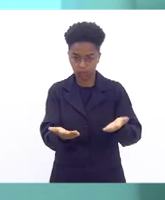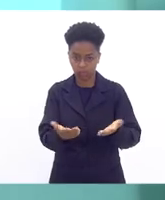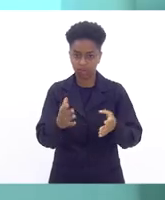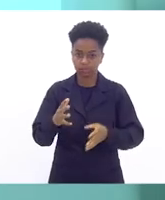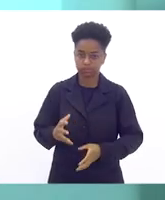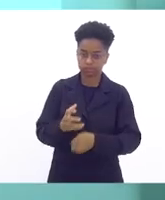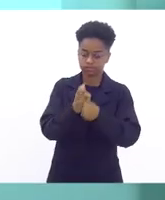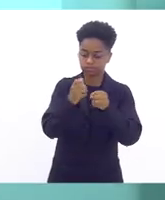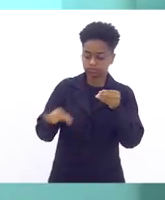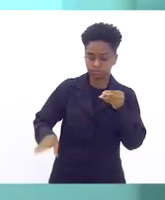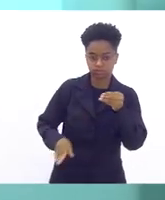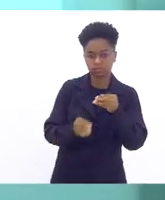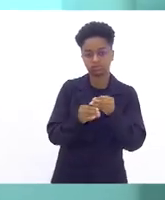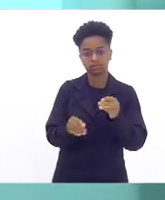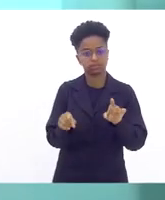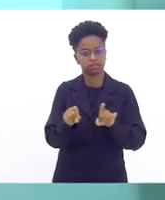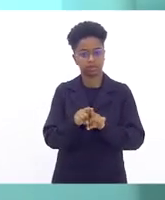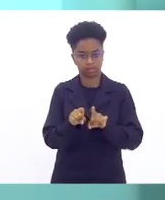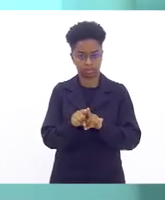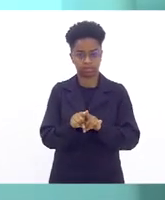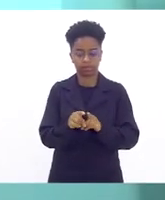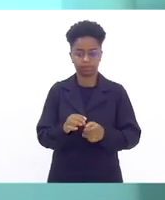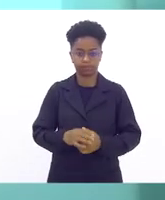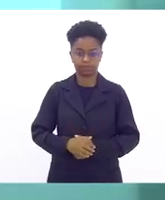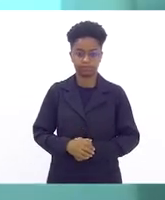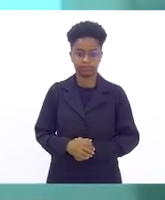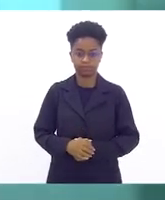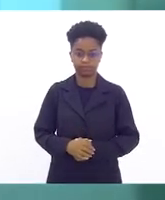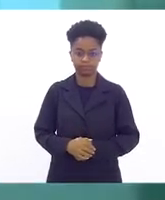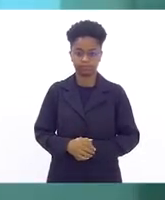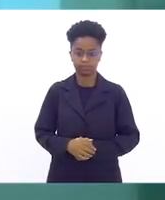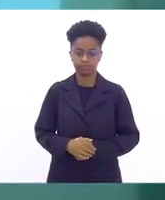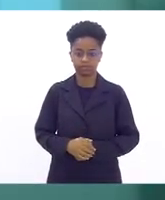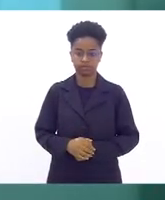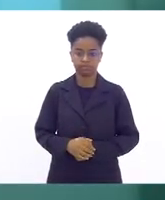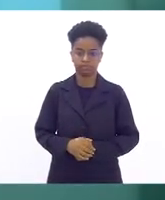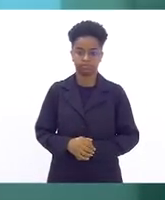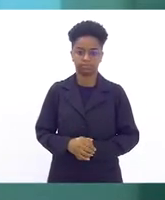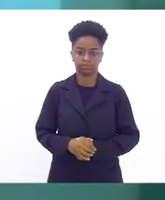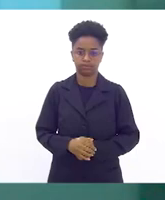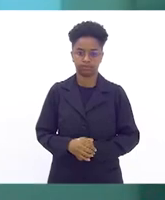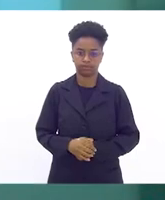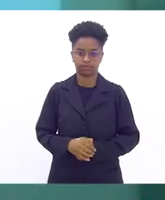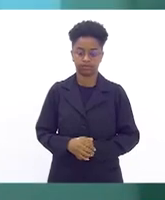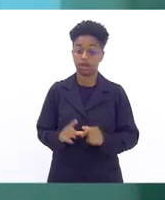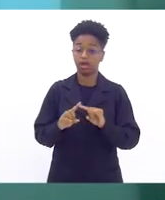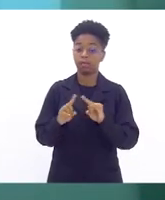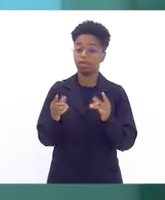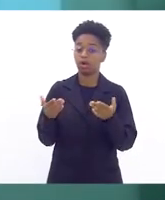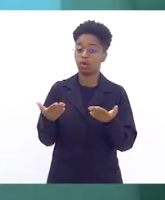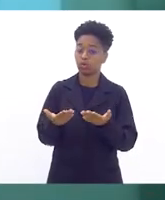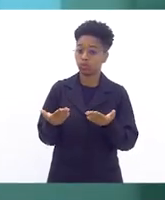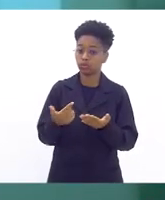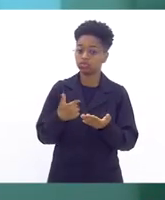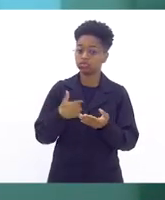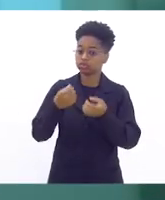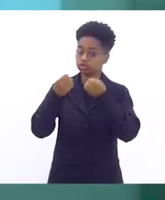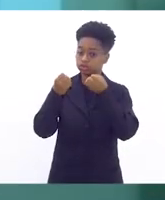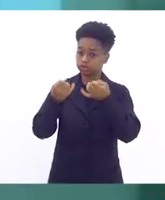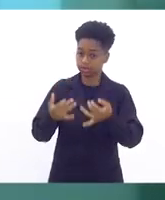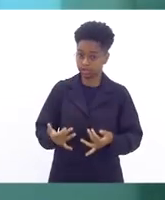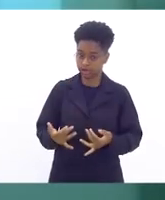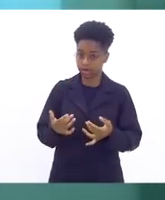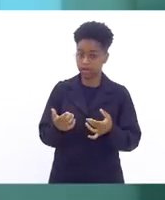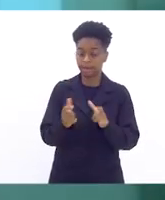contabilizadas no próprio fundo é mas hoje eu só gostaria de ressaltar que